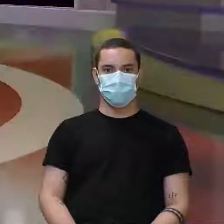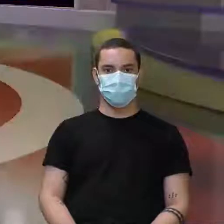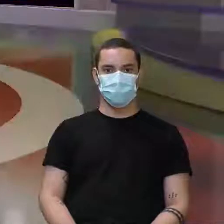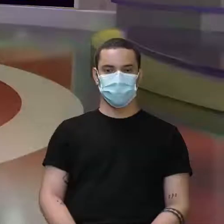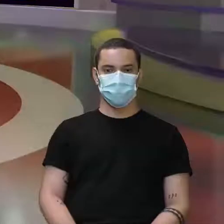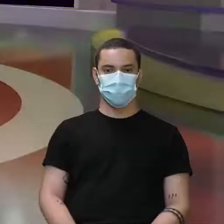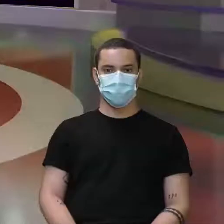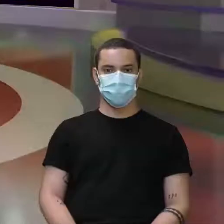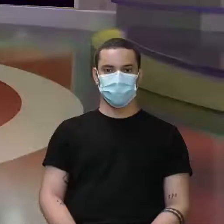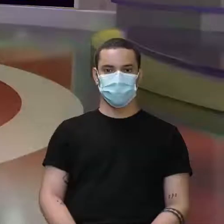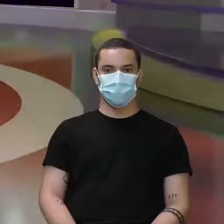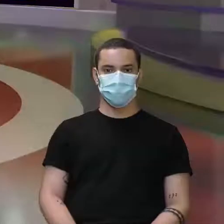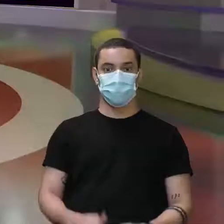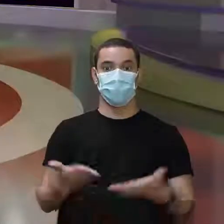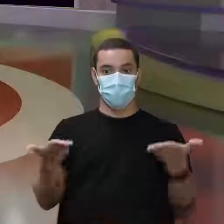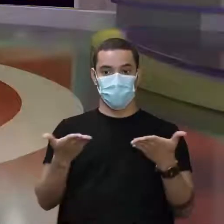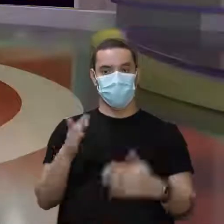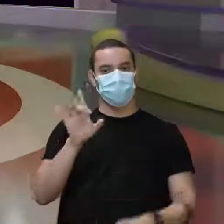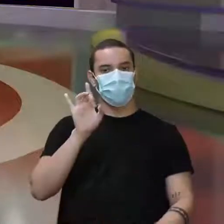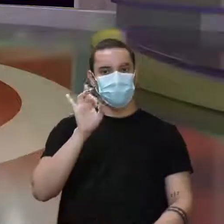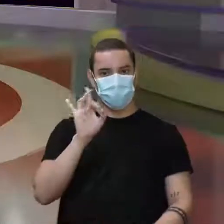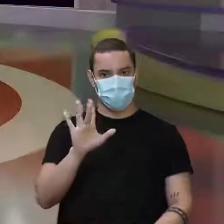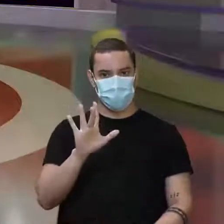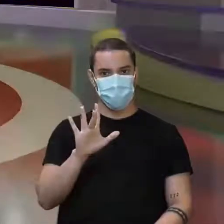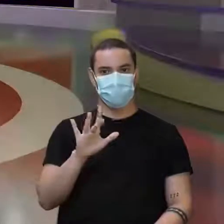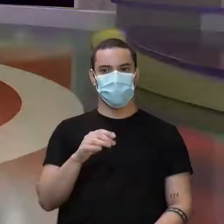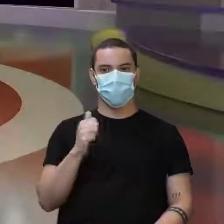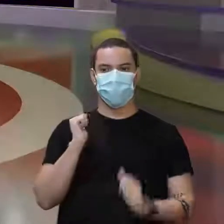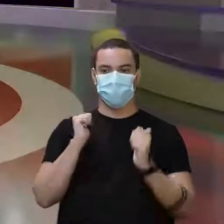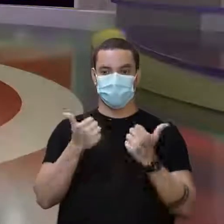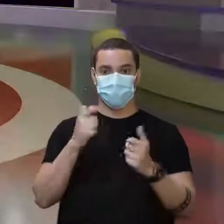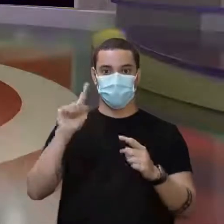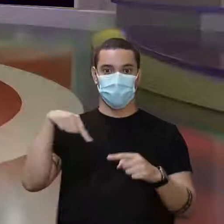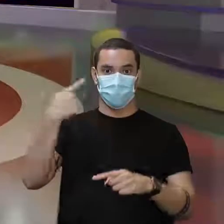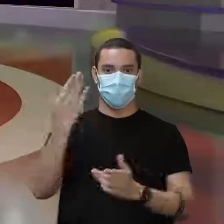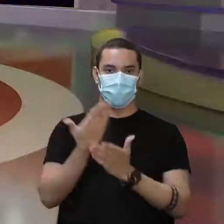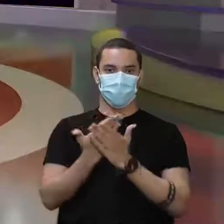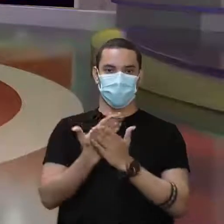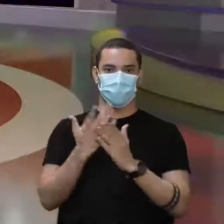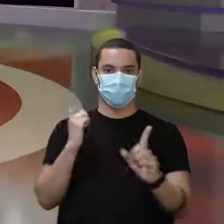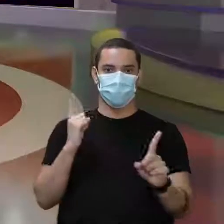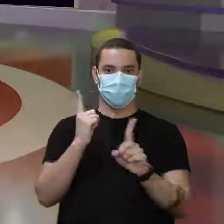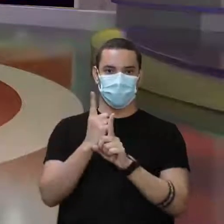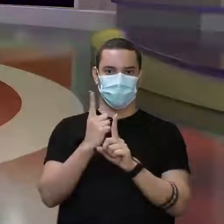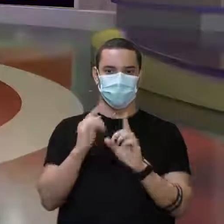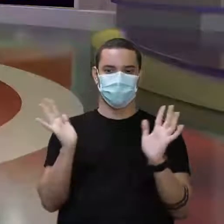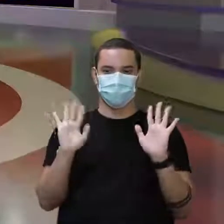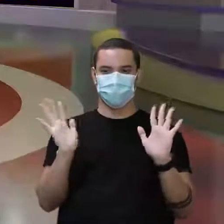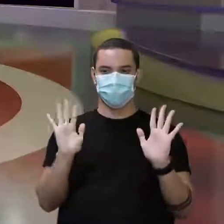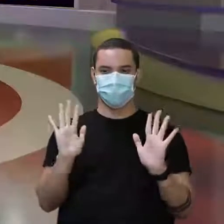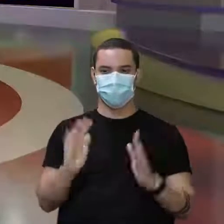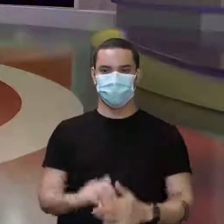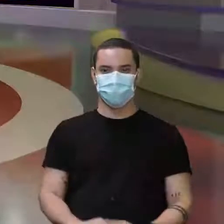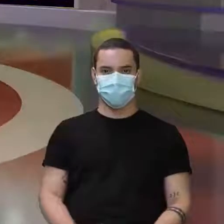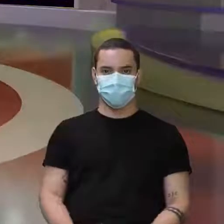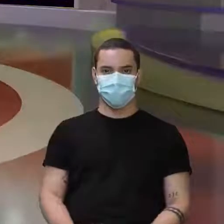And that's it for today, guys. Por hoje é só, pessoal. See you then na nossa próxima aula. Bye, bye.